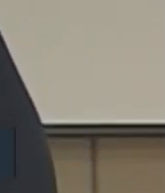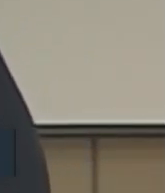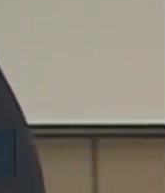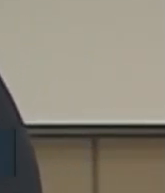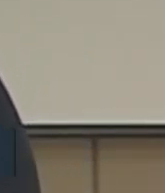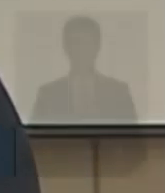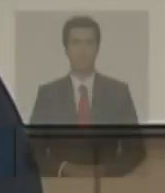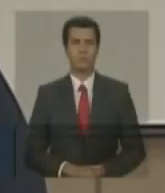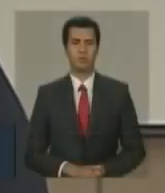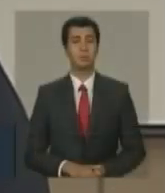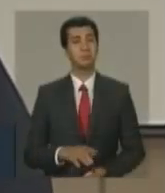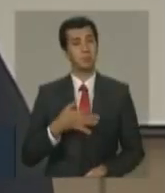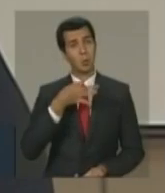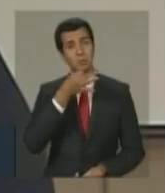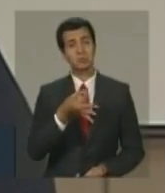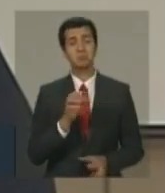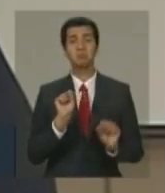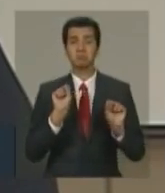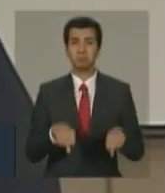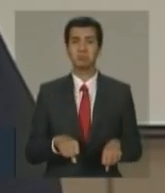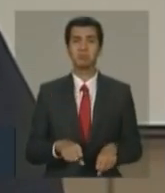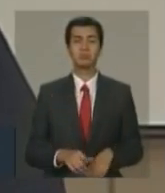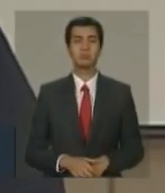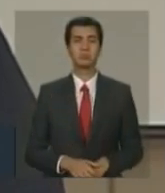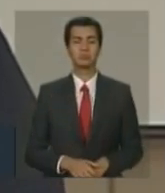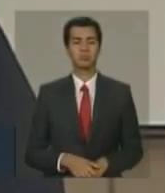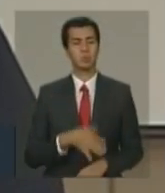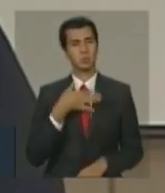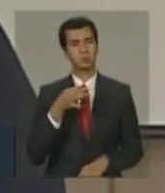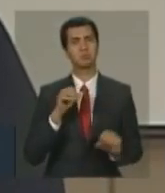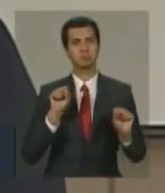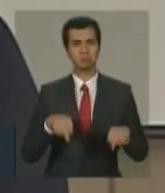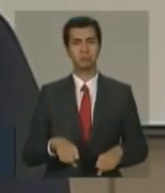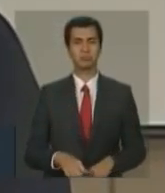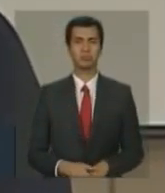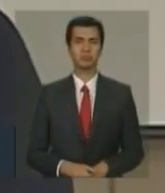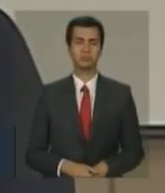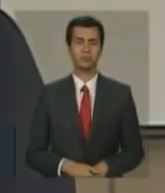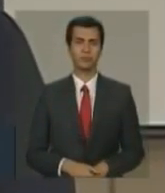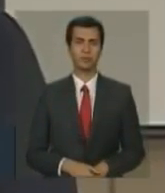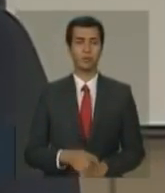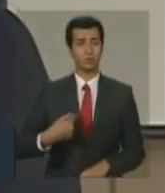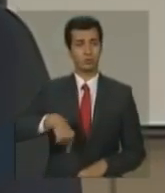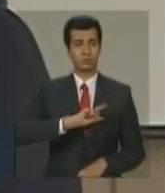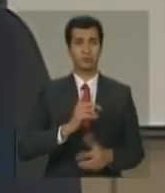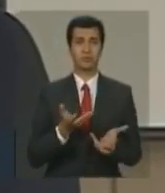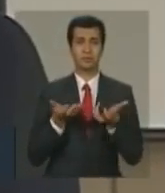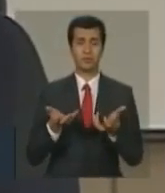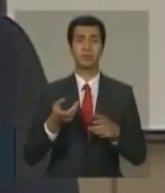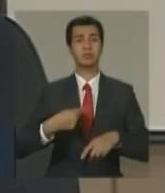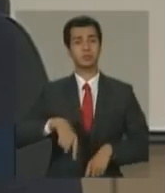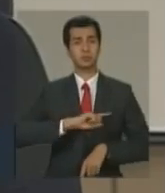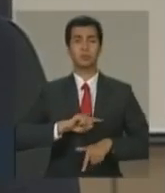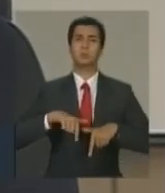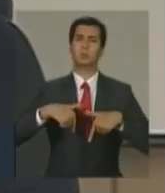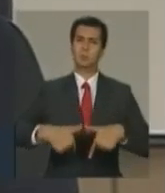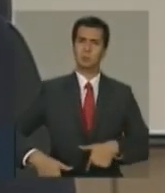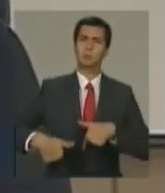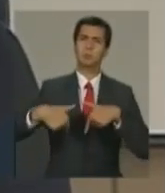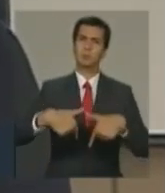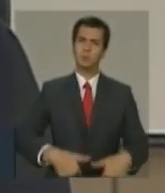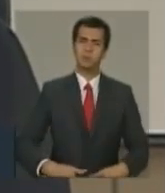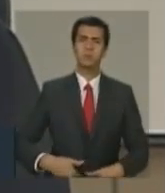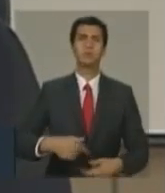ajustado à desigualdade, o Brasil é um dos países que mais tem perda, cai quase 30%. A senhora acha que isso também reflete ainda a falta de dados